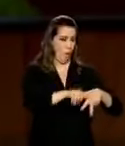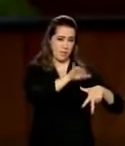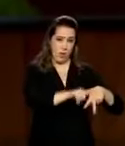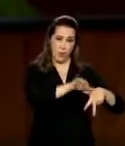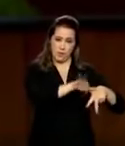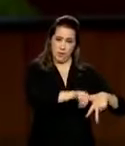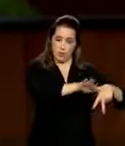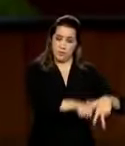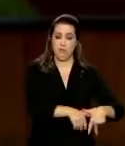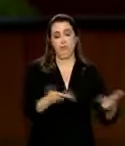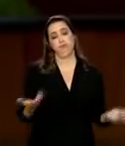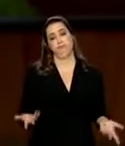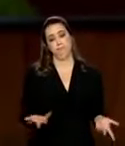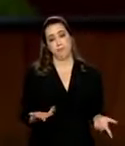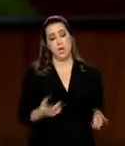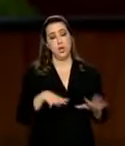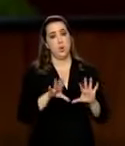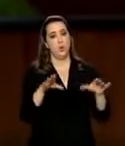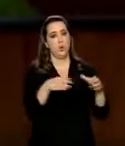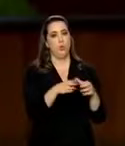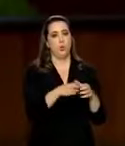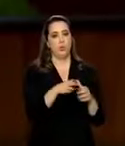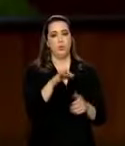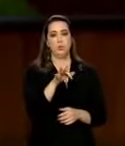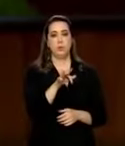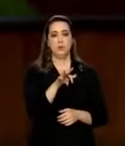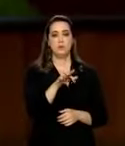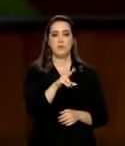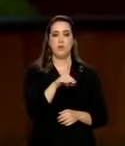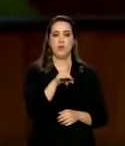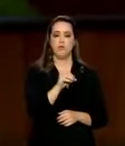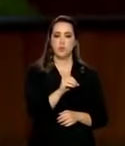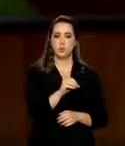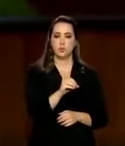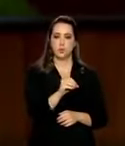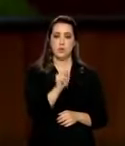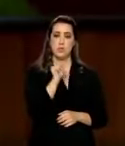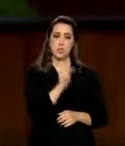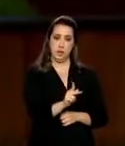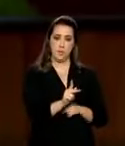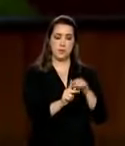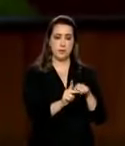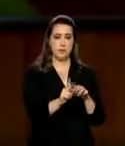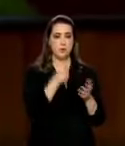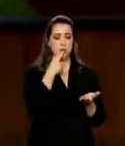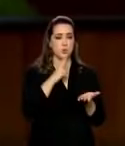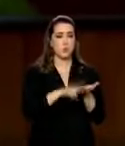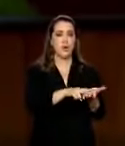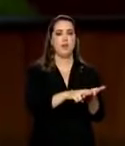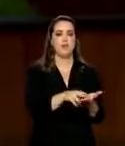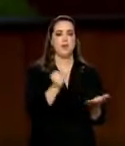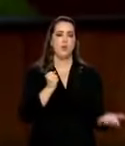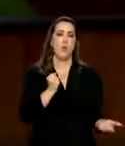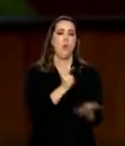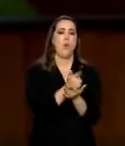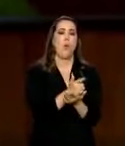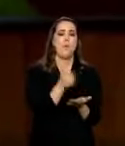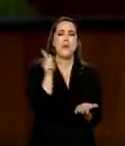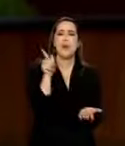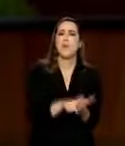no tocante aos fundos de pensões, aos fundos de pensão dos Correios, que apostados, compraram na época